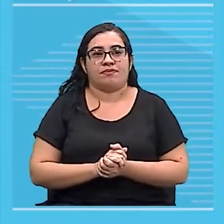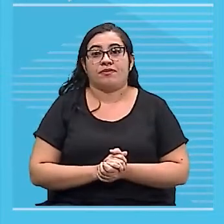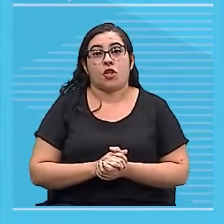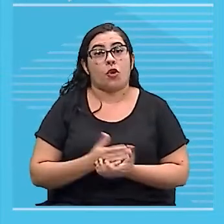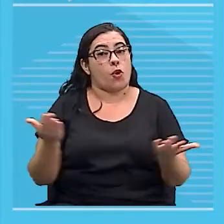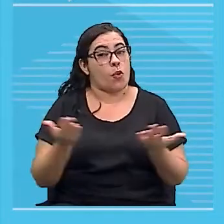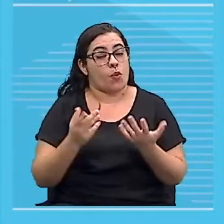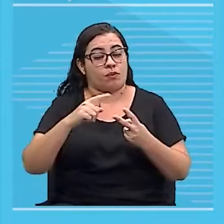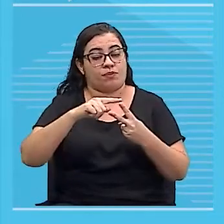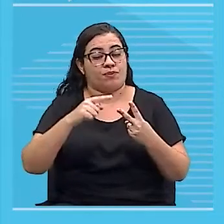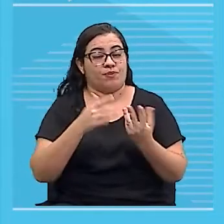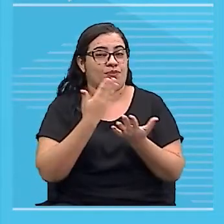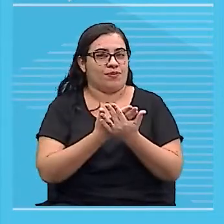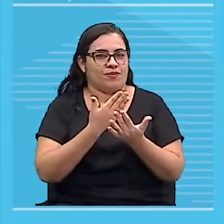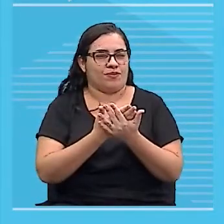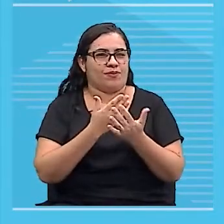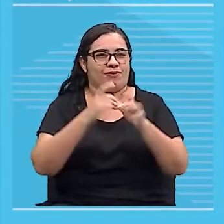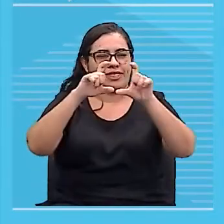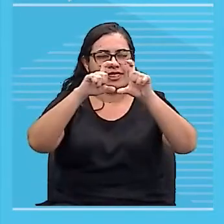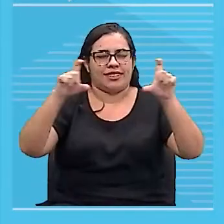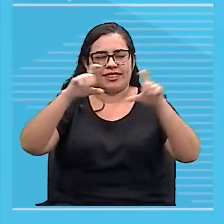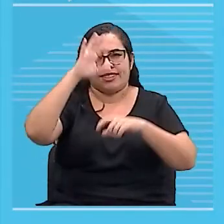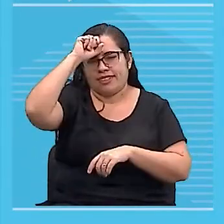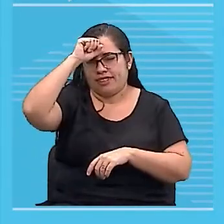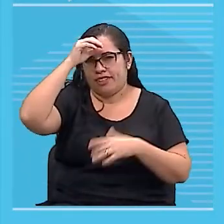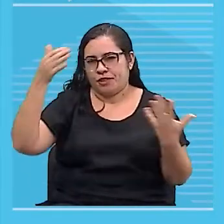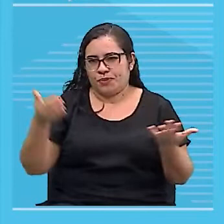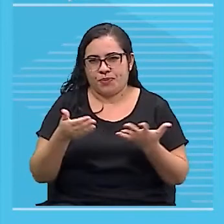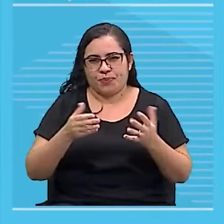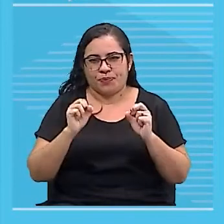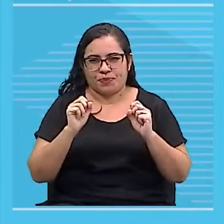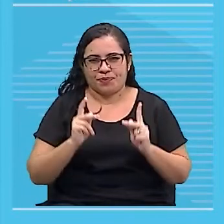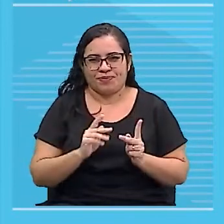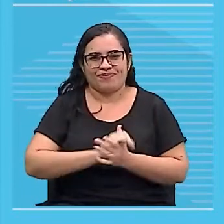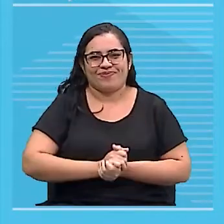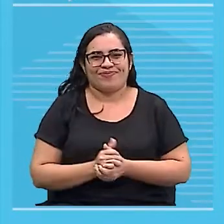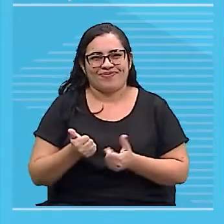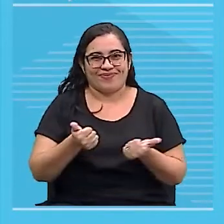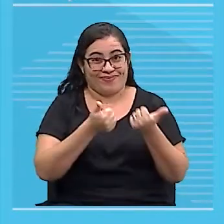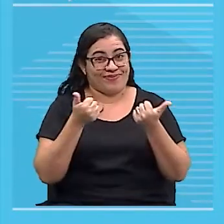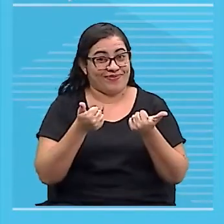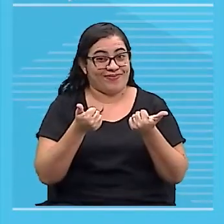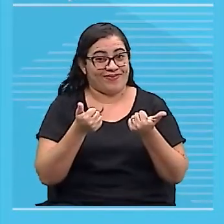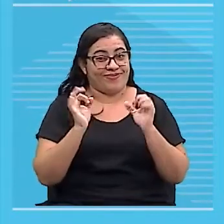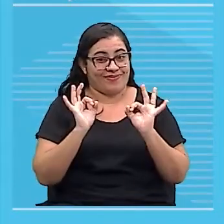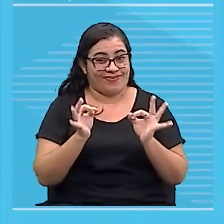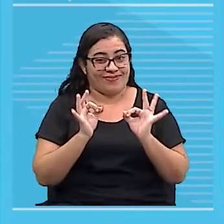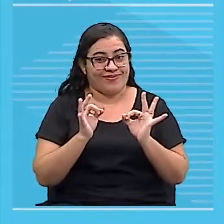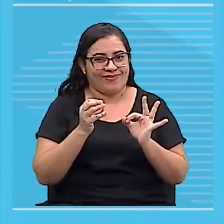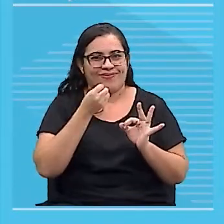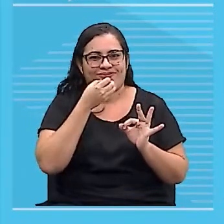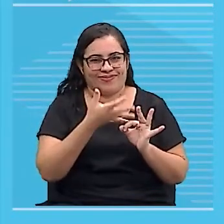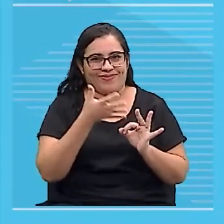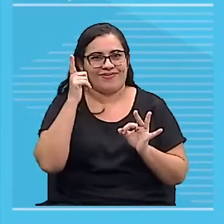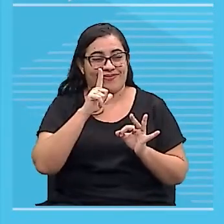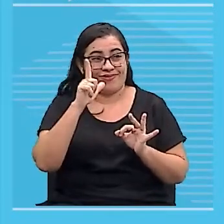2 aulas para trabalhar esse tema na aula de hoje. Jasmin, preparado? Preparada,